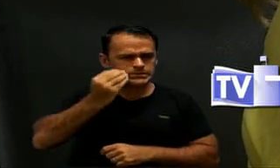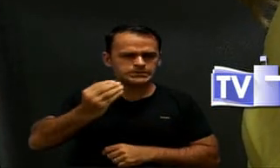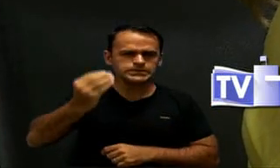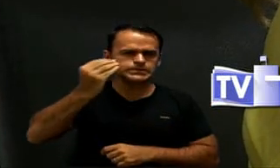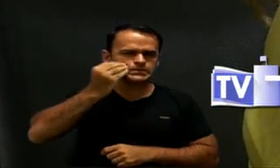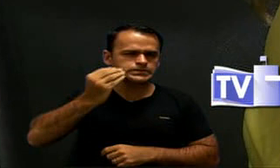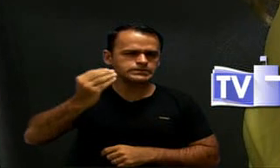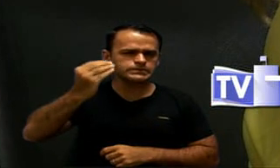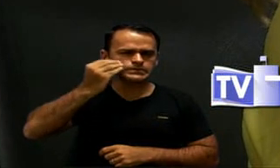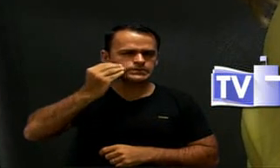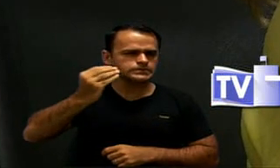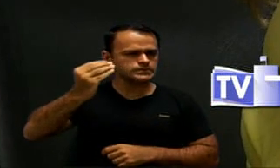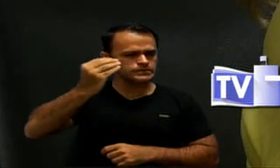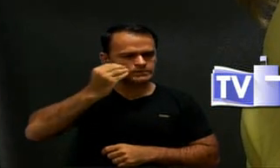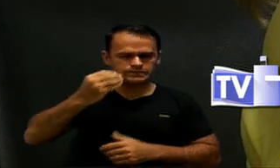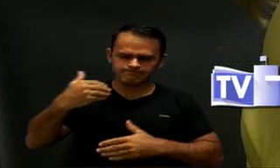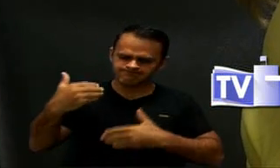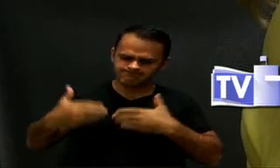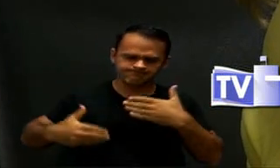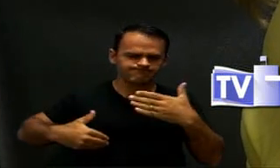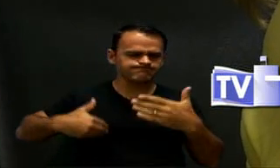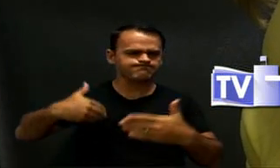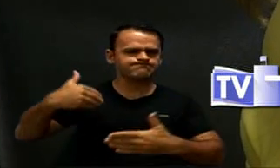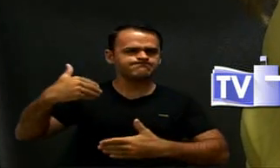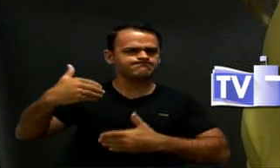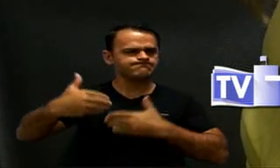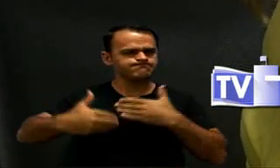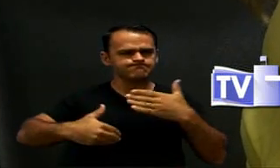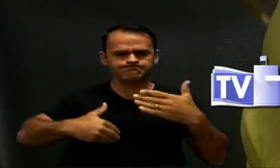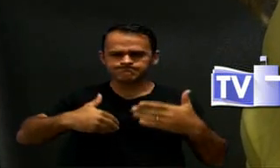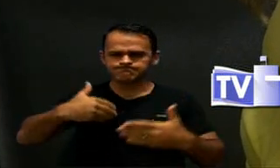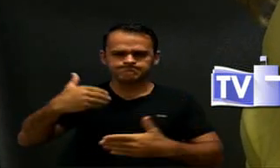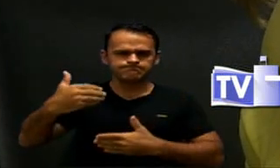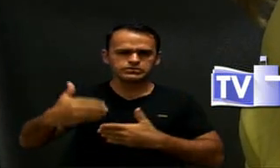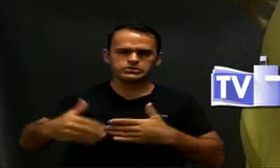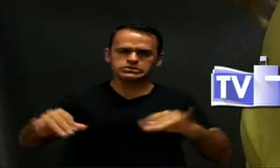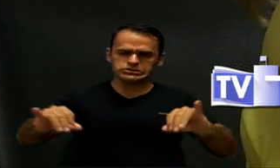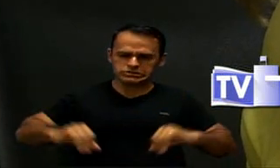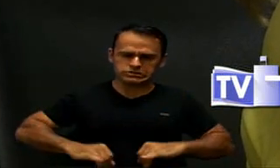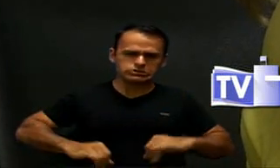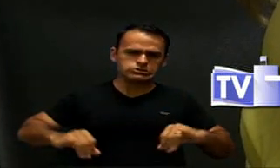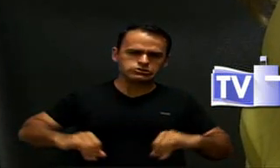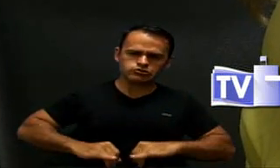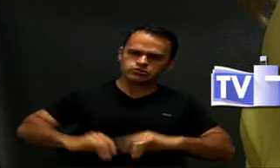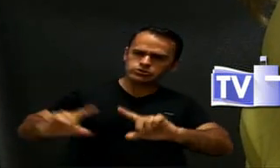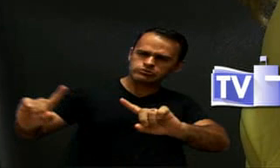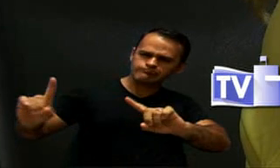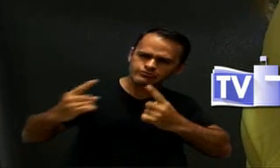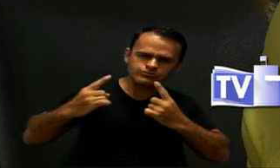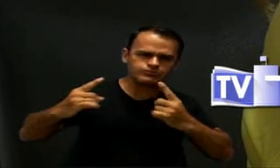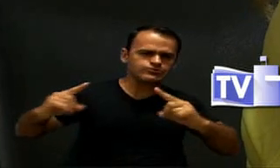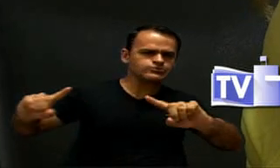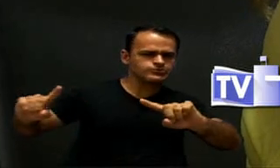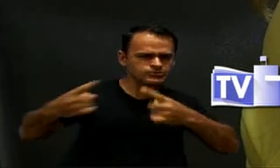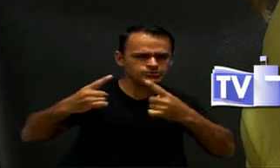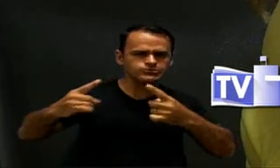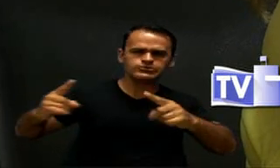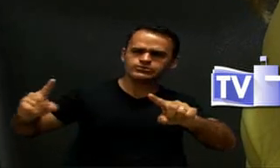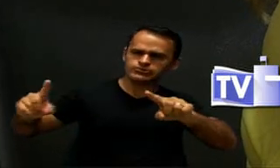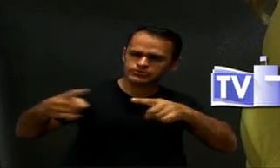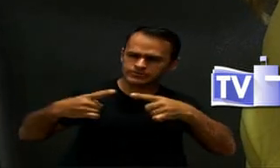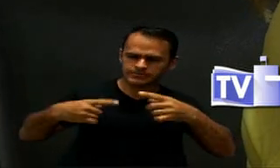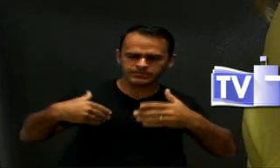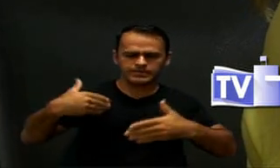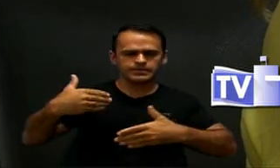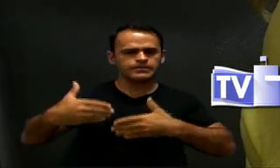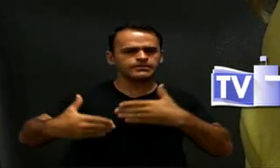quando ela chega, depois de tudo aquilo que ela já passou, ela